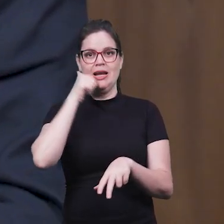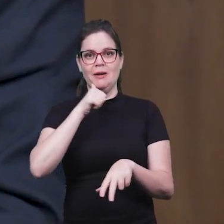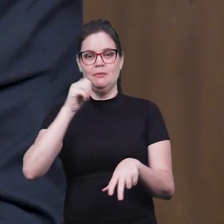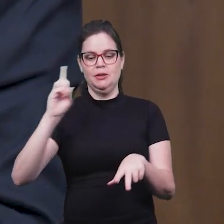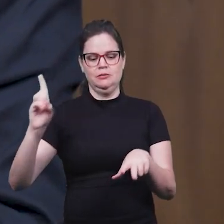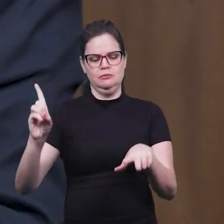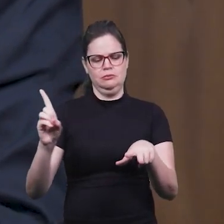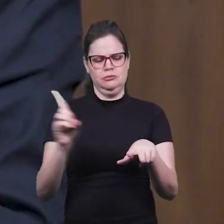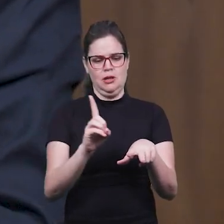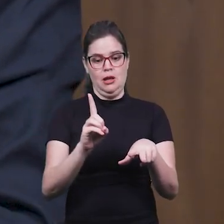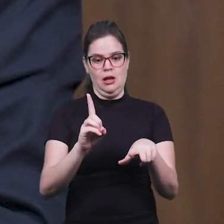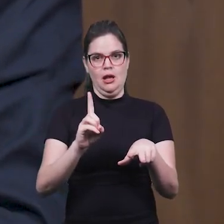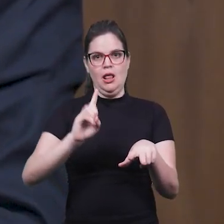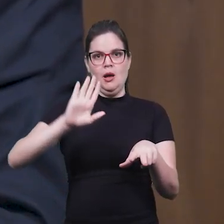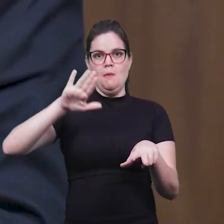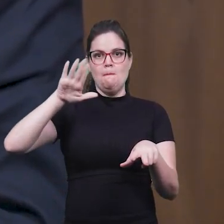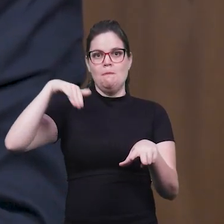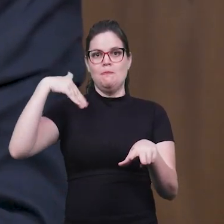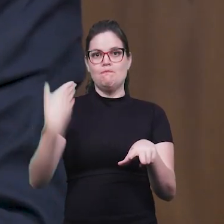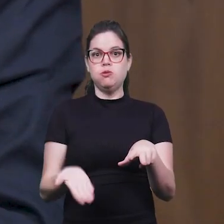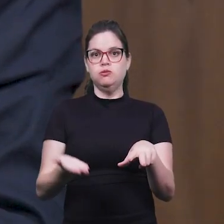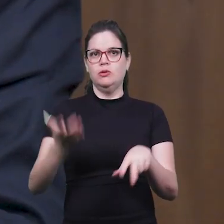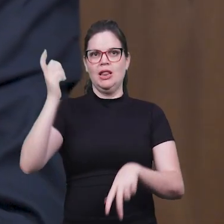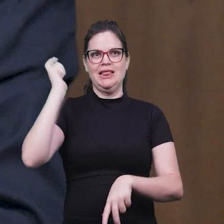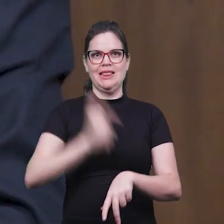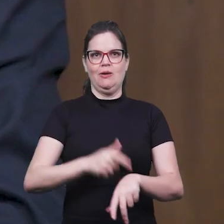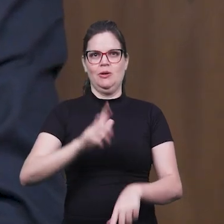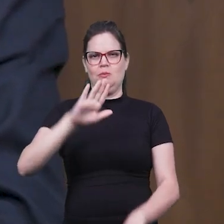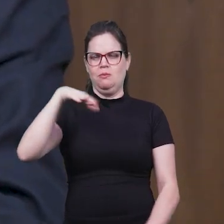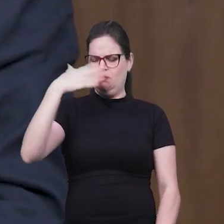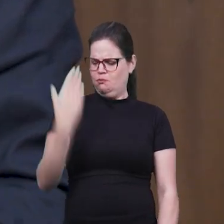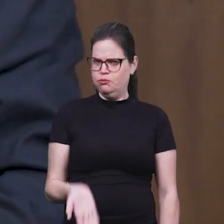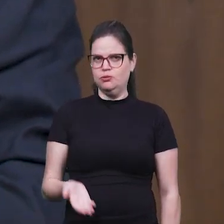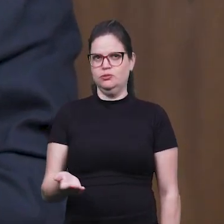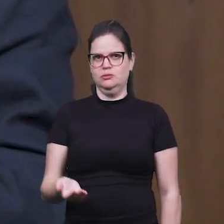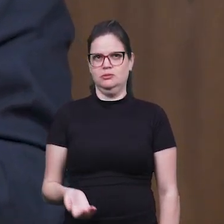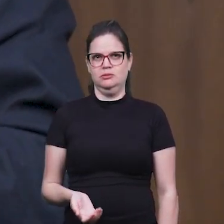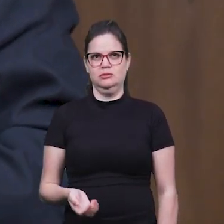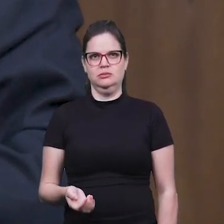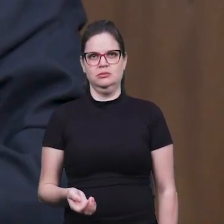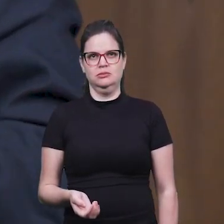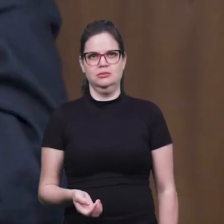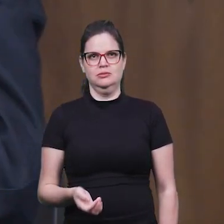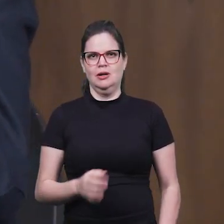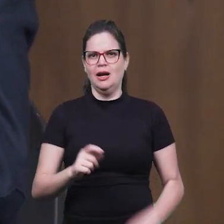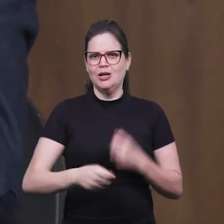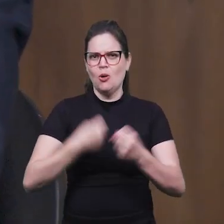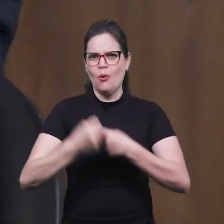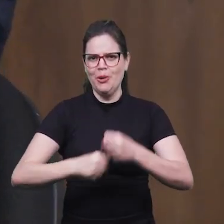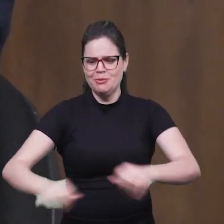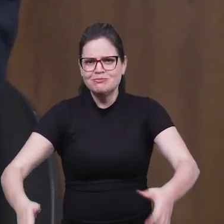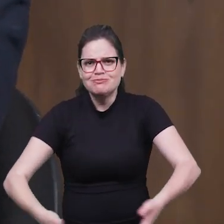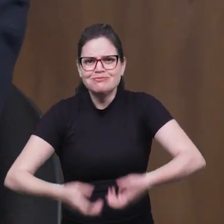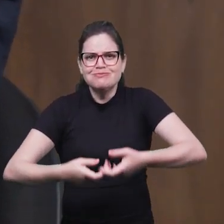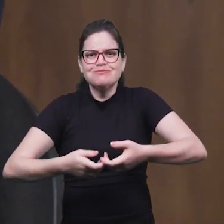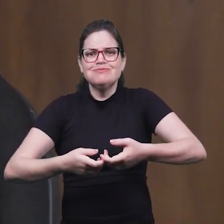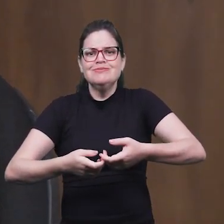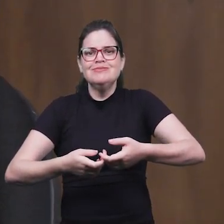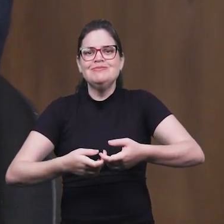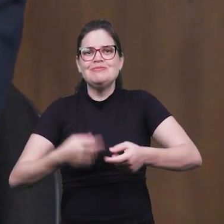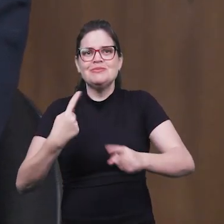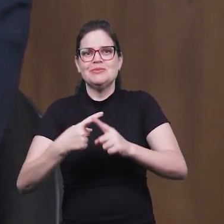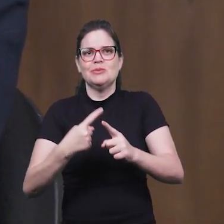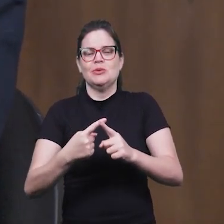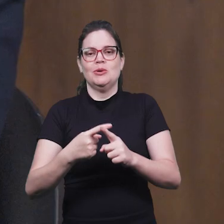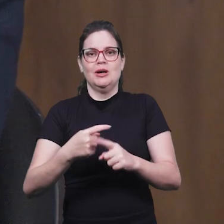baque seco. Ela desmaiou na hora. Desmaiou. Puf, caiu sequinho, puf, aí correu para pegar a Rosa. Rosa desmaiada, o choque